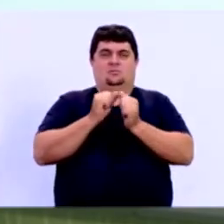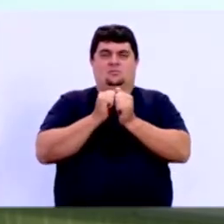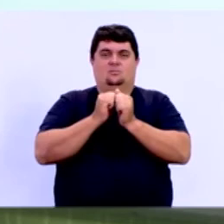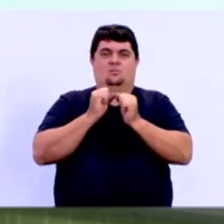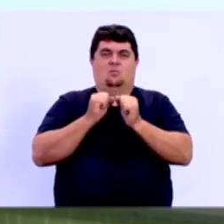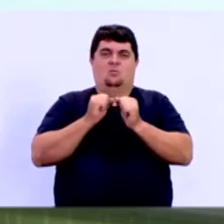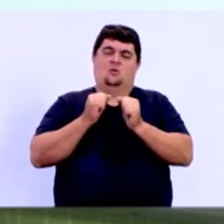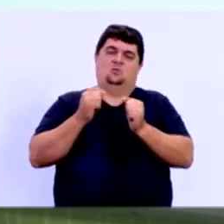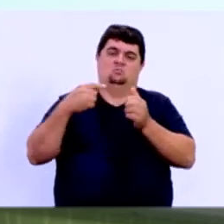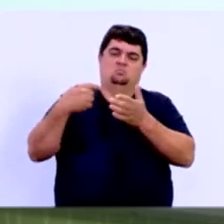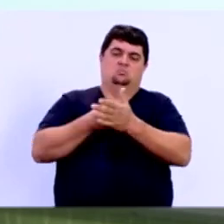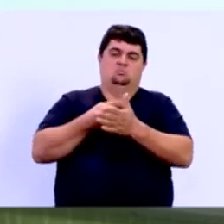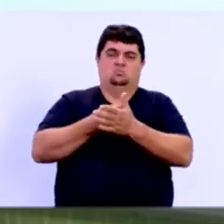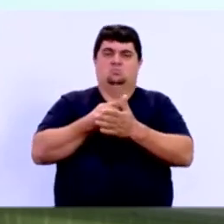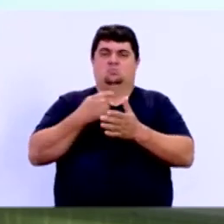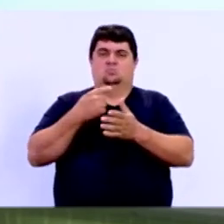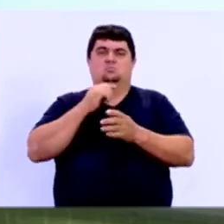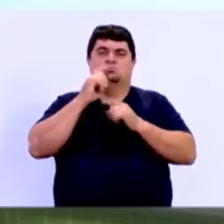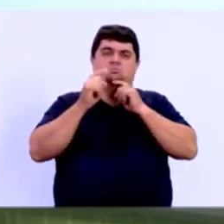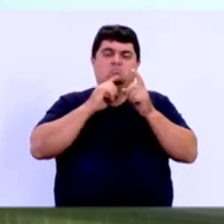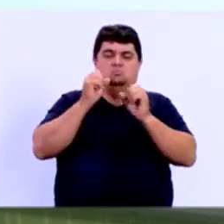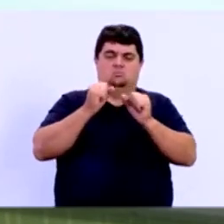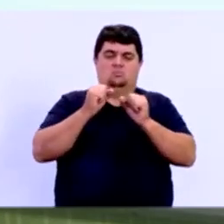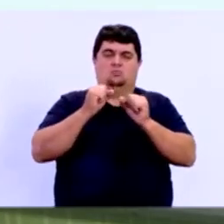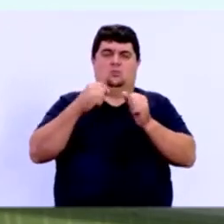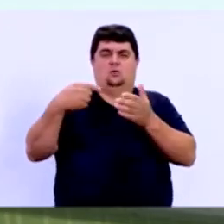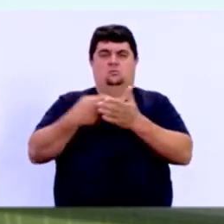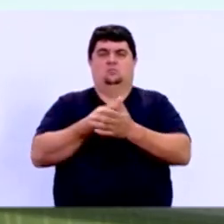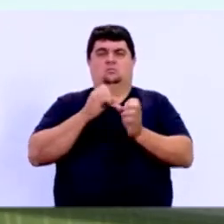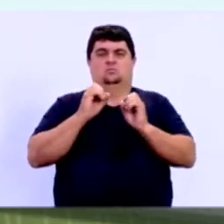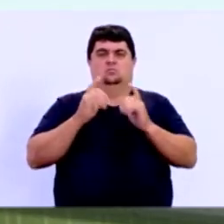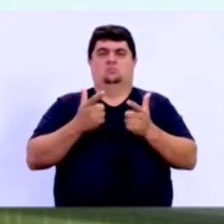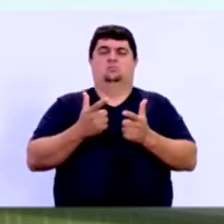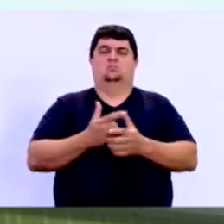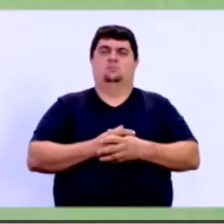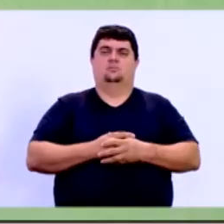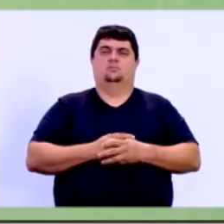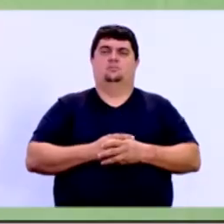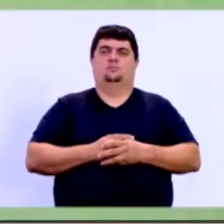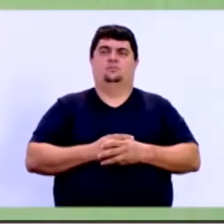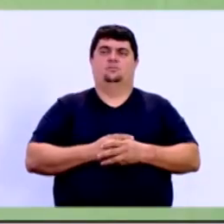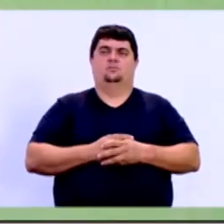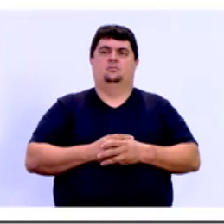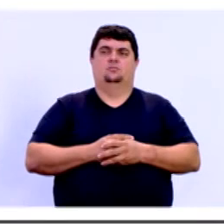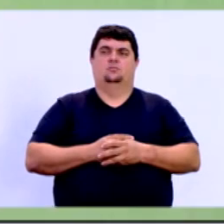para eventuais dúvidas ou esclarecimentos, né? Vamos para a nossa